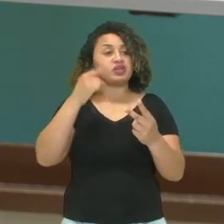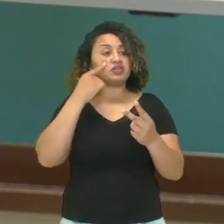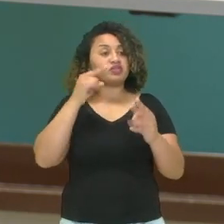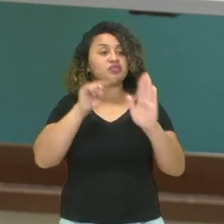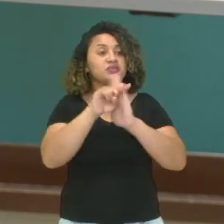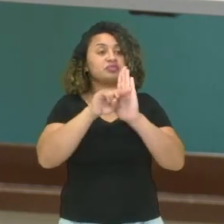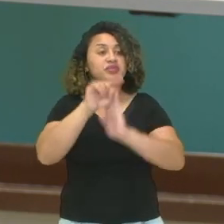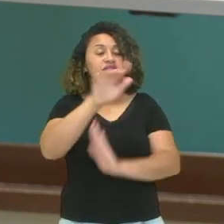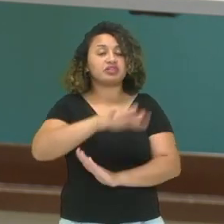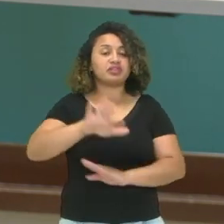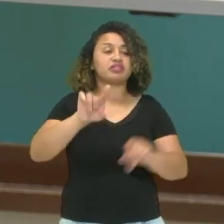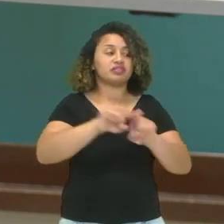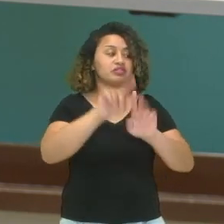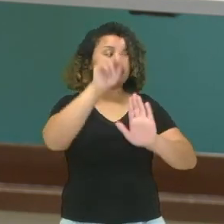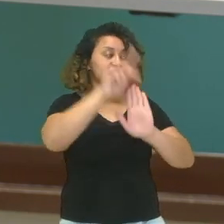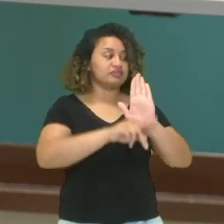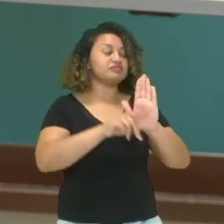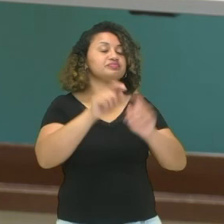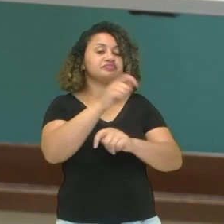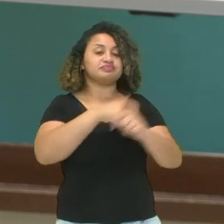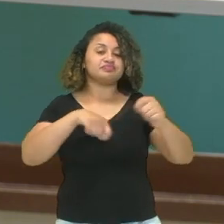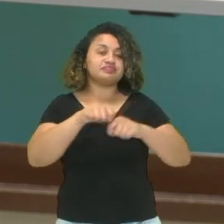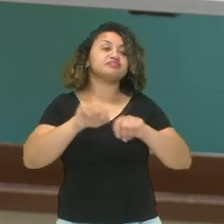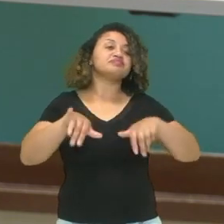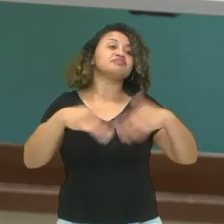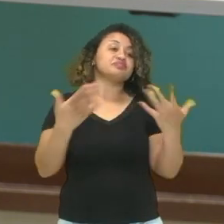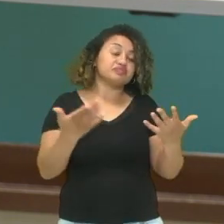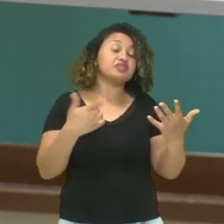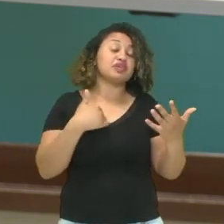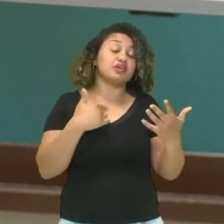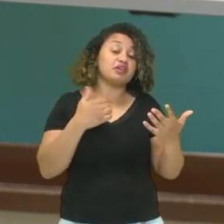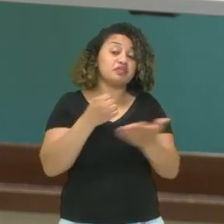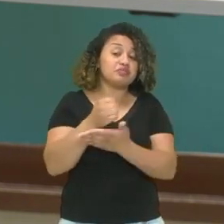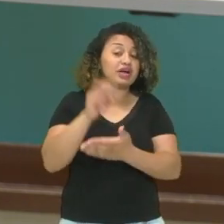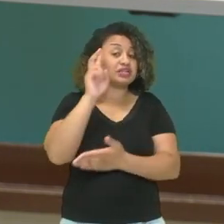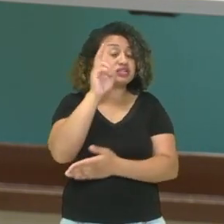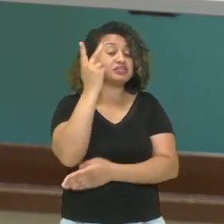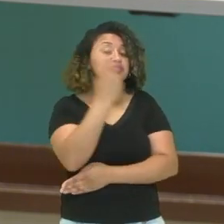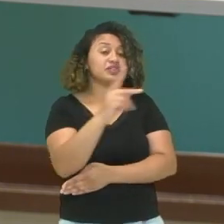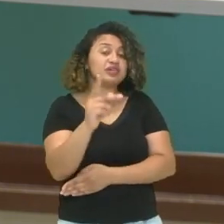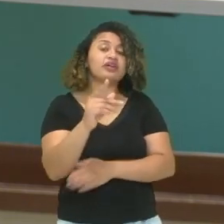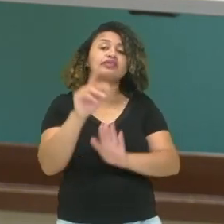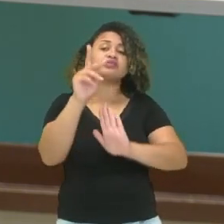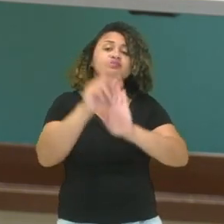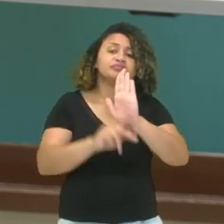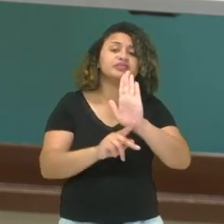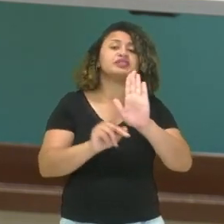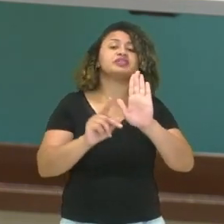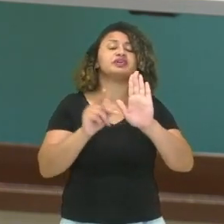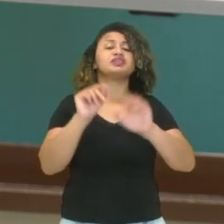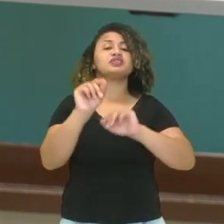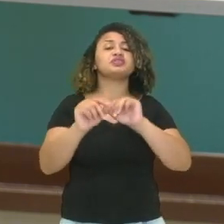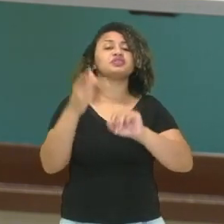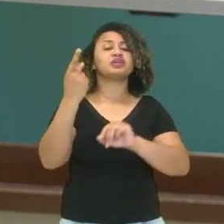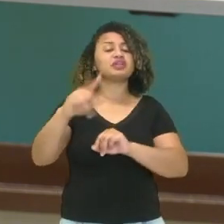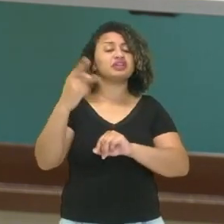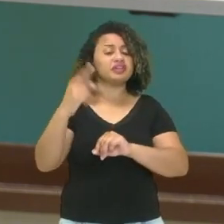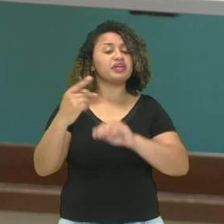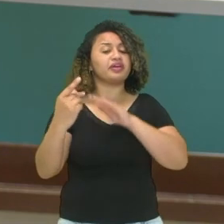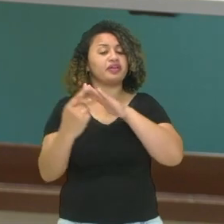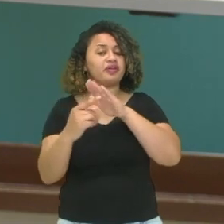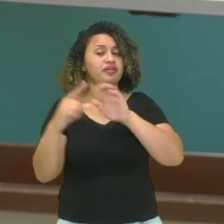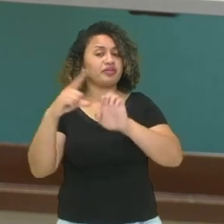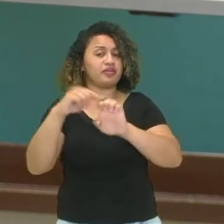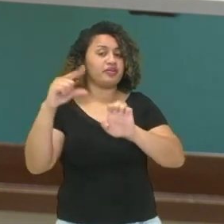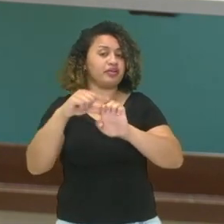mercado e planejamento de negócio. Com base na história delas, planeje um próprio empreendimento, ou seja,